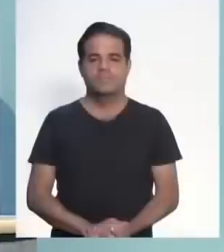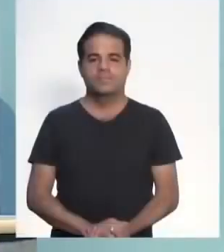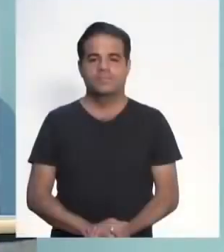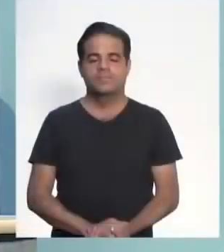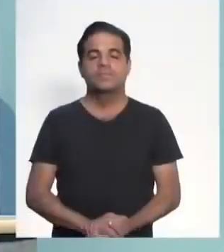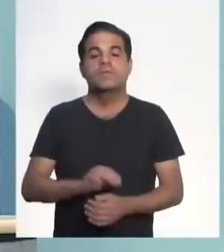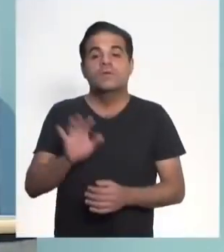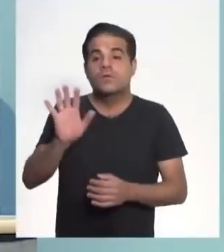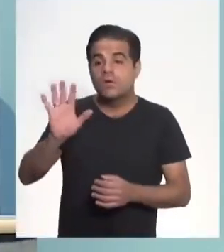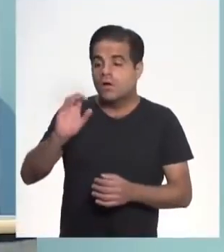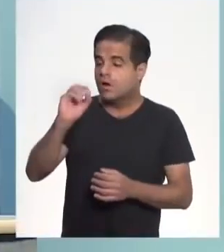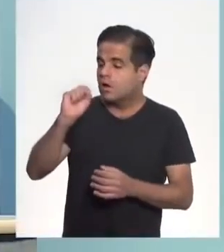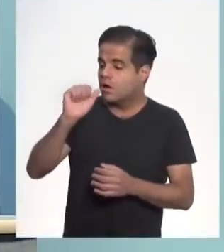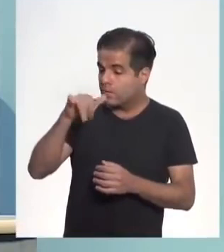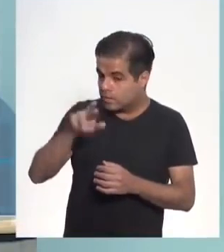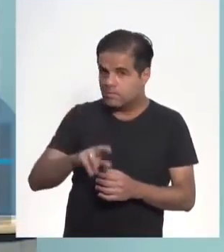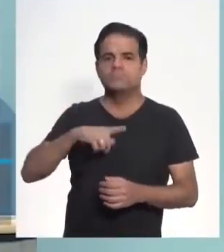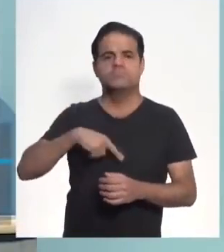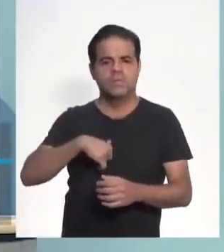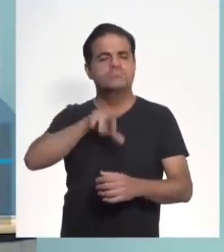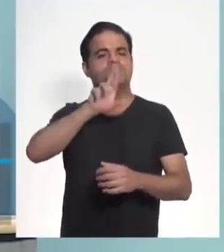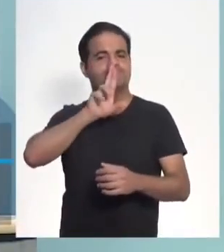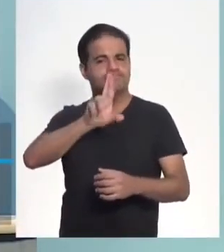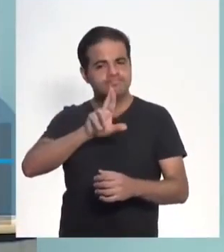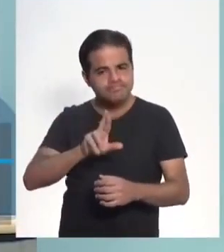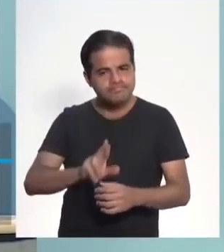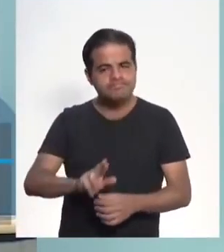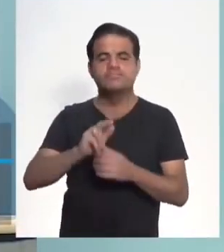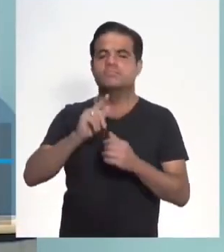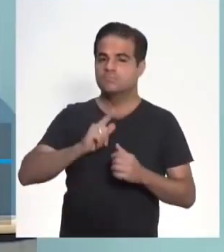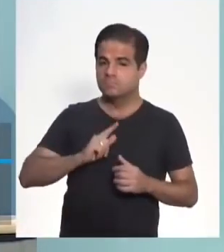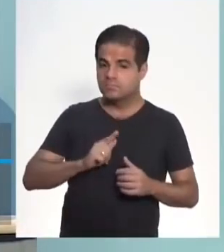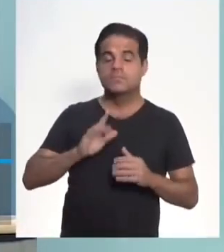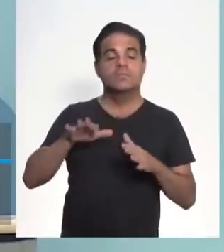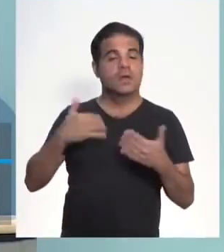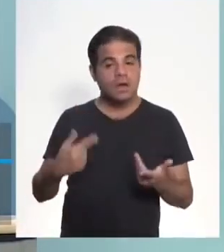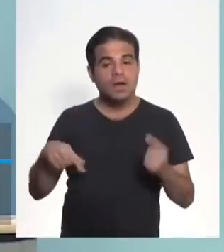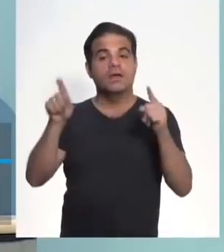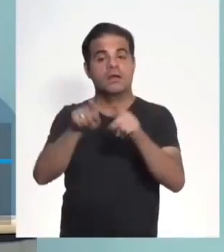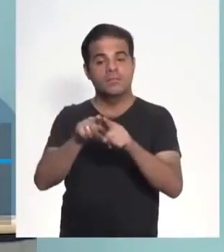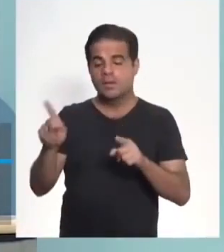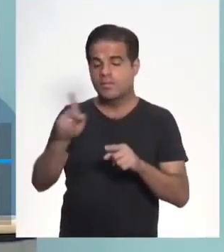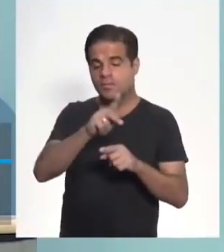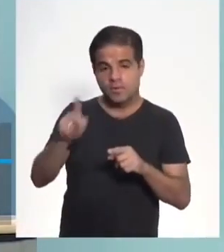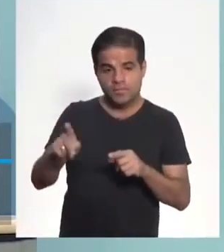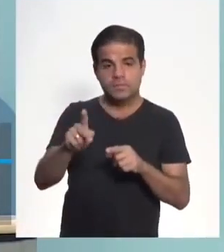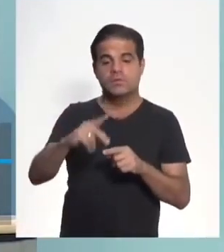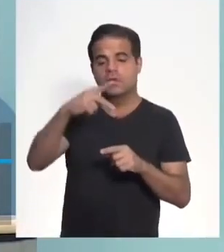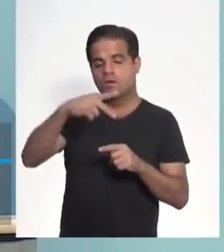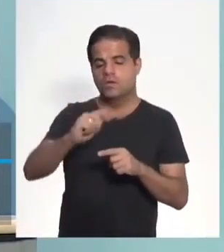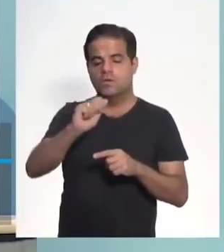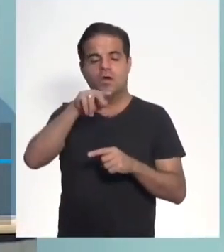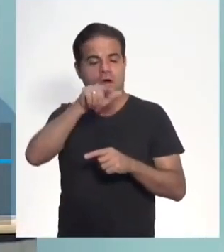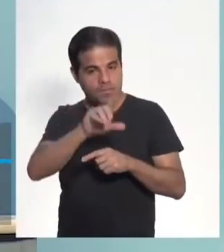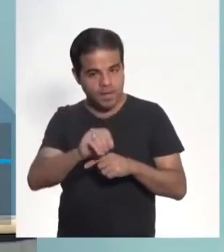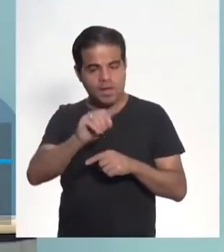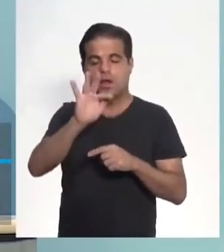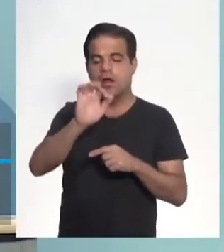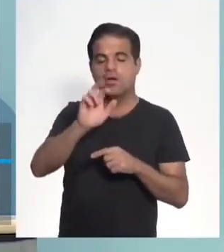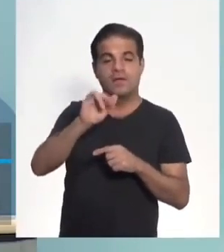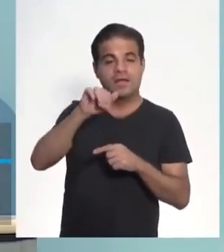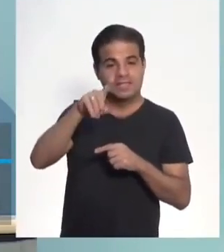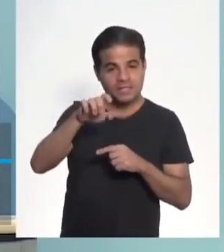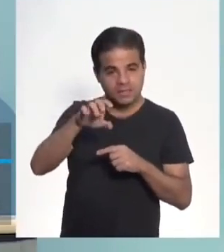Olha, Osmar, nós temos sim resultados, Legal. certo? Inclusive os alunos do professor Paulo Fernandes, ou